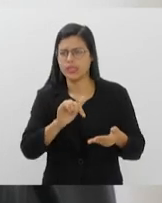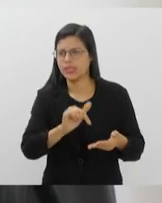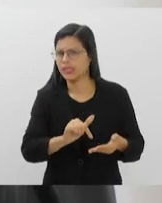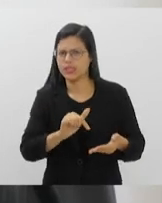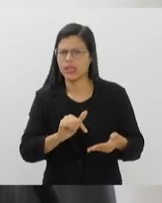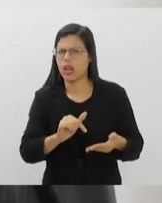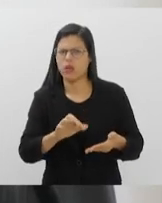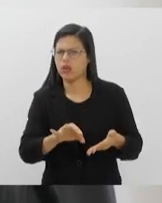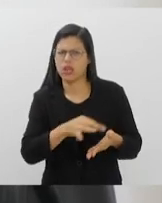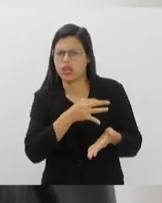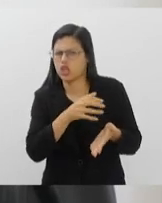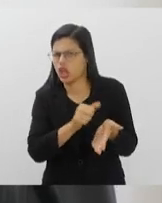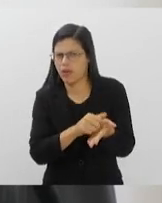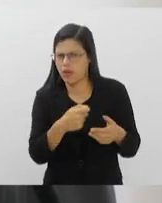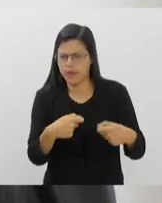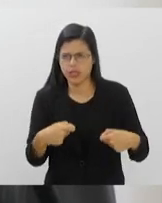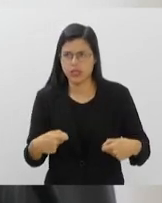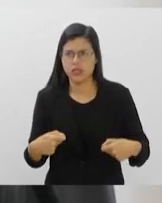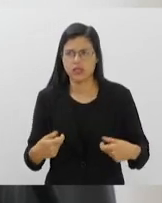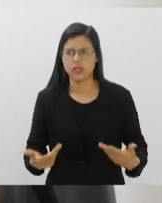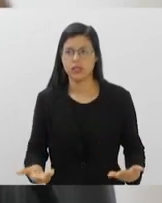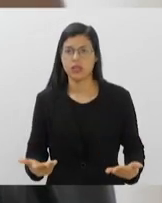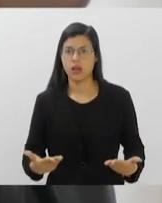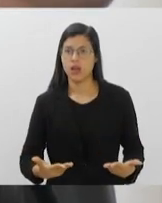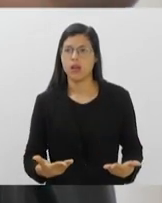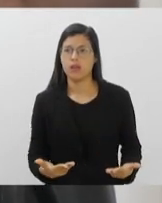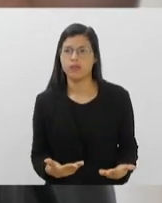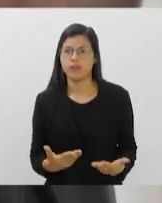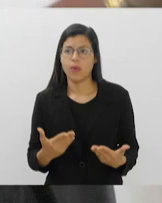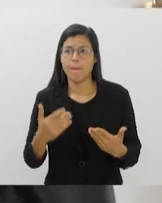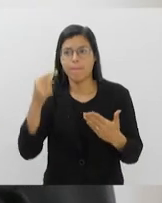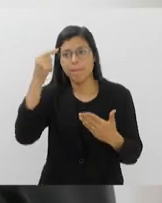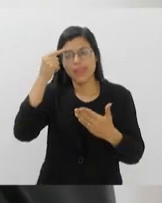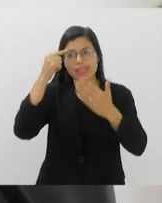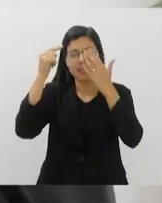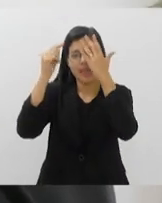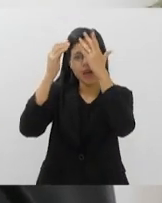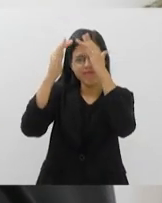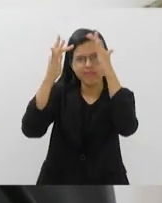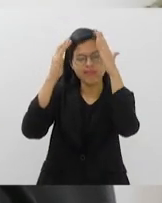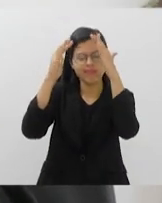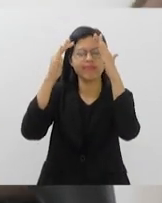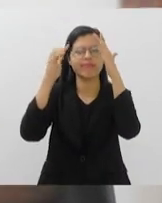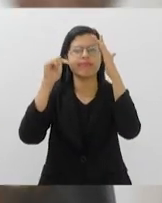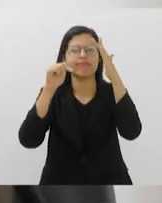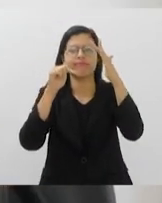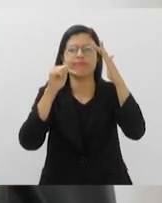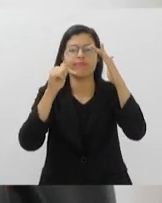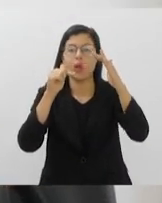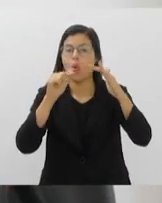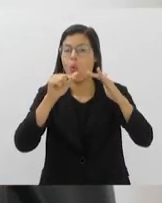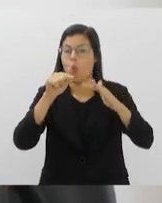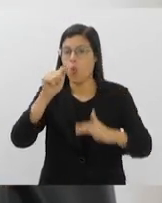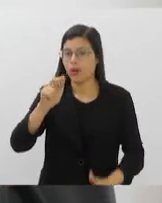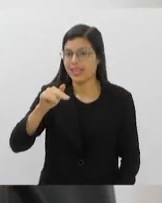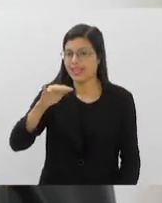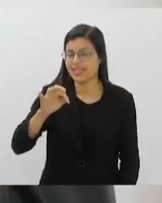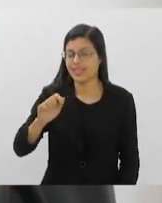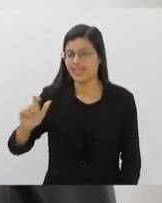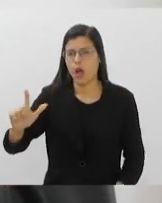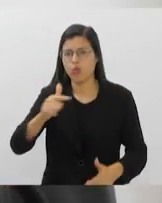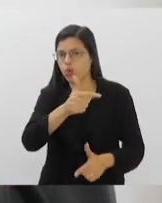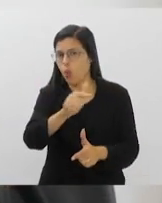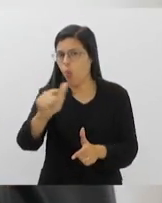se inscrever pessoal vamos raciocinar o quintal e os outros